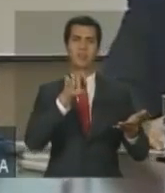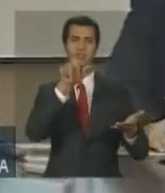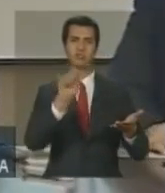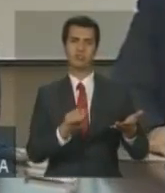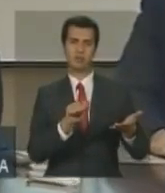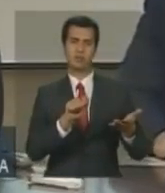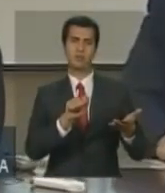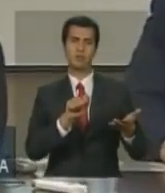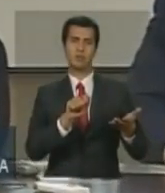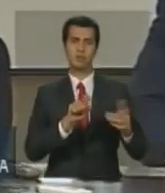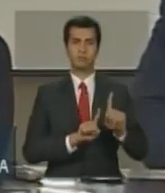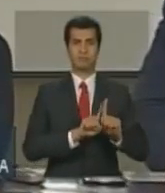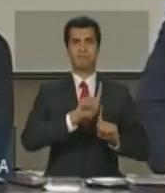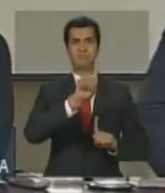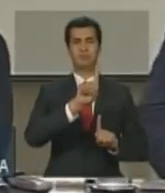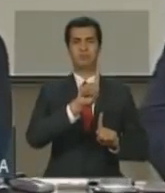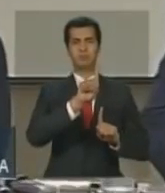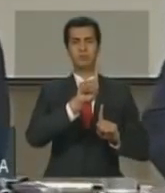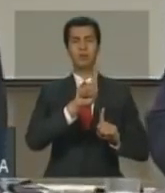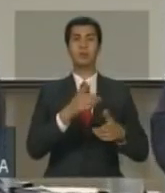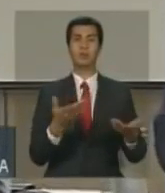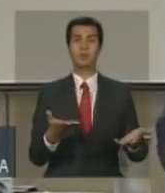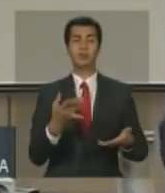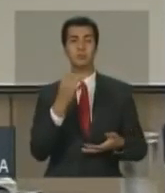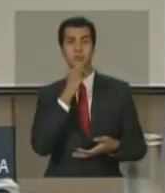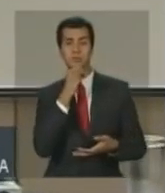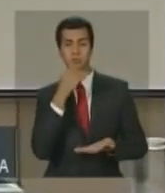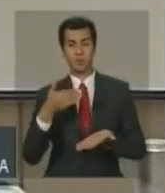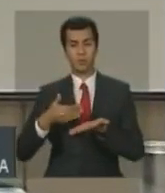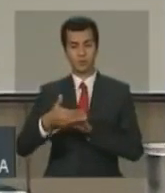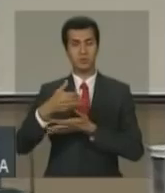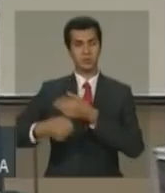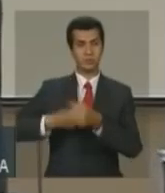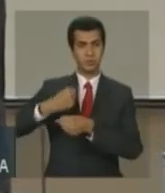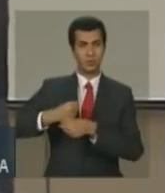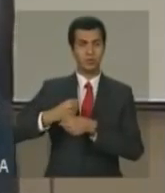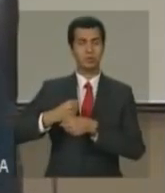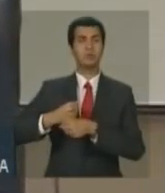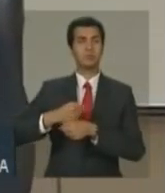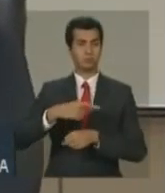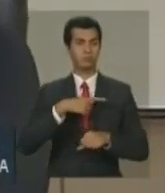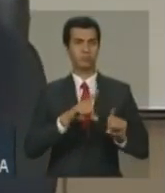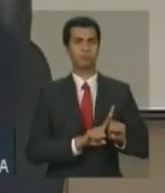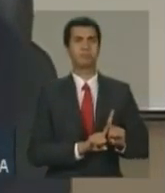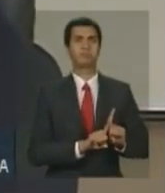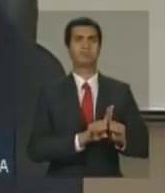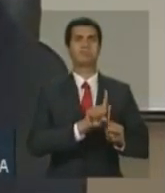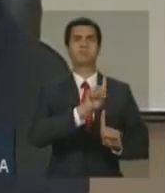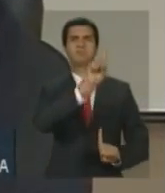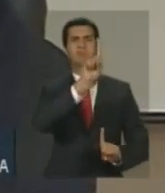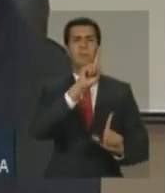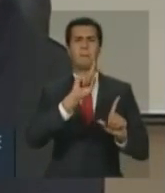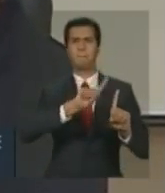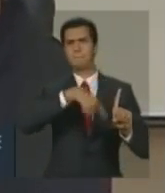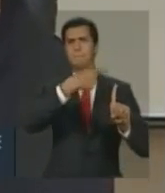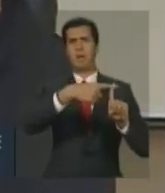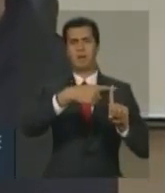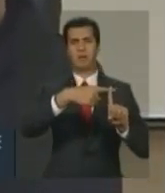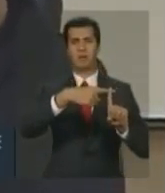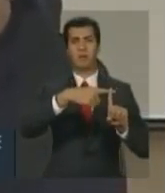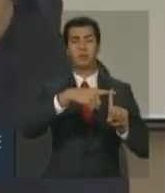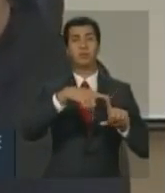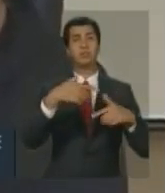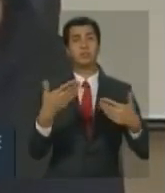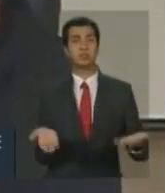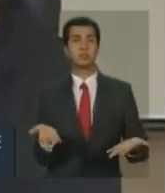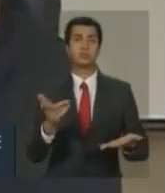mais difícil manter as mesmas taxas. Né? No Luz para Todos, por exemplo, a gente avançou muito. Então, nos primeiros anos,